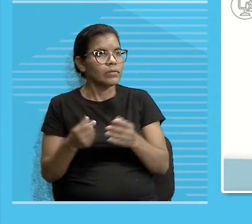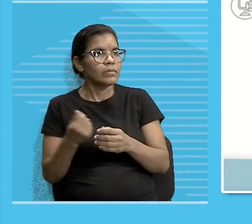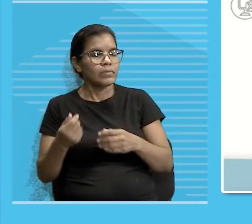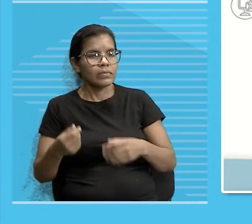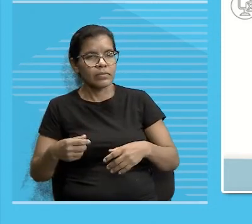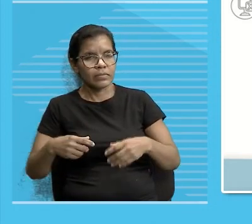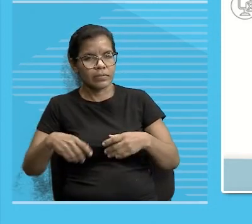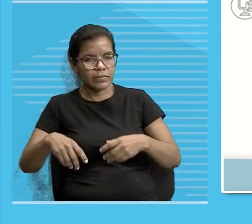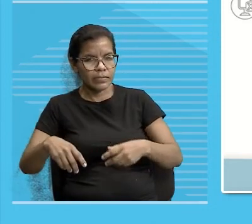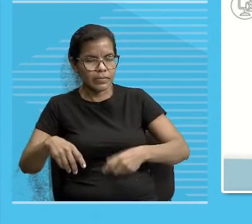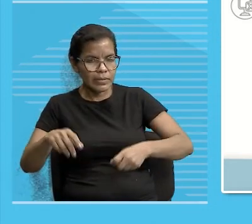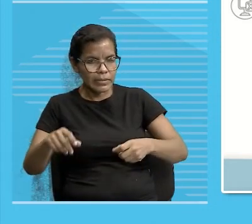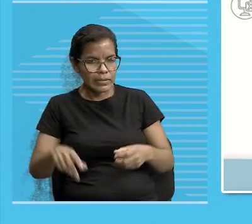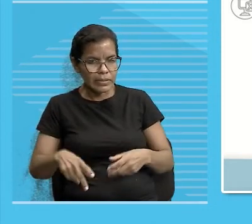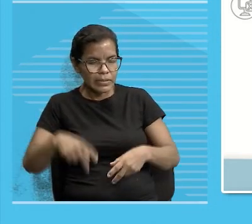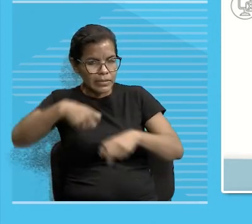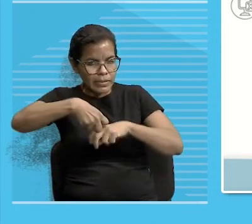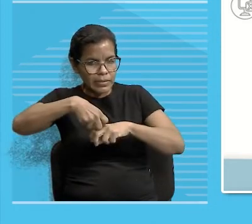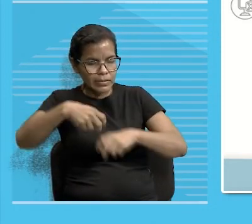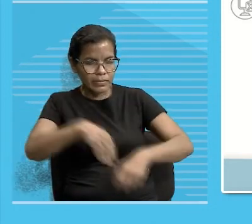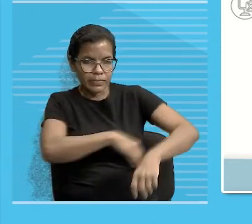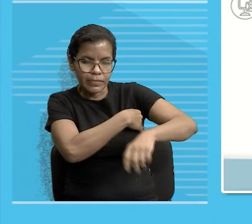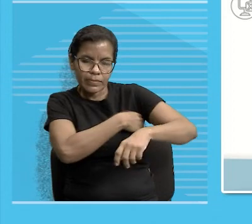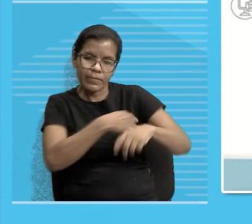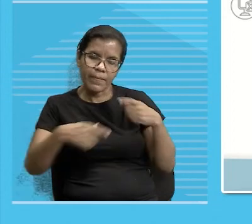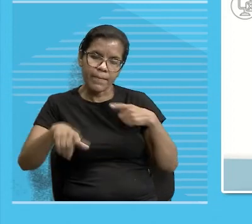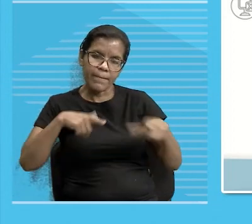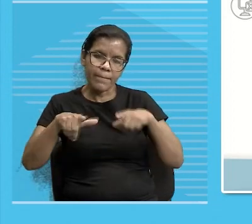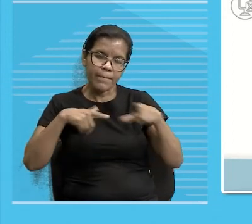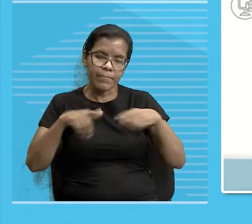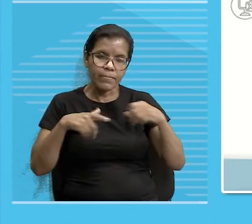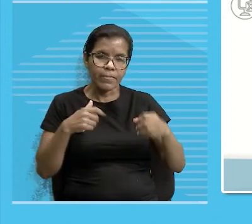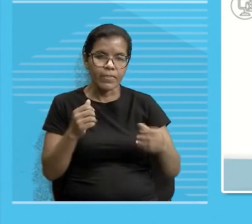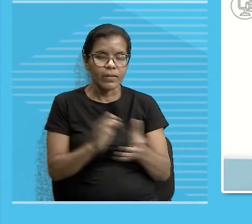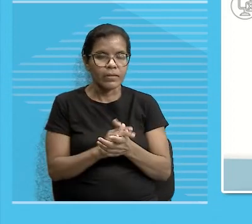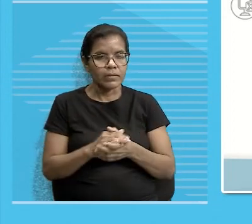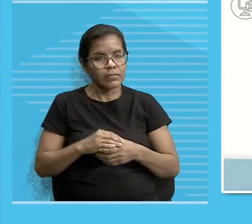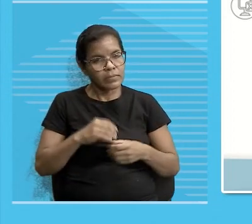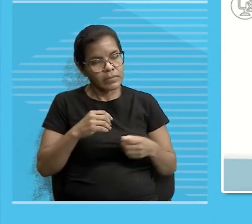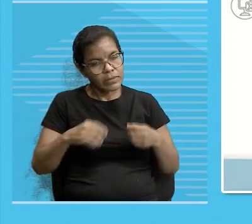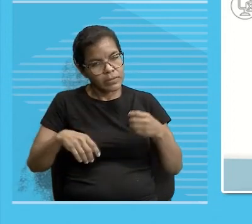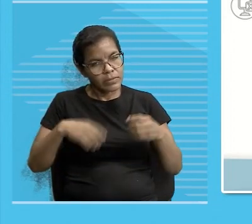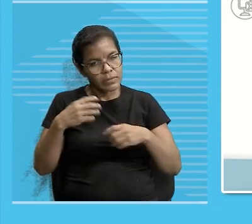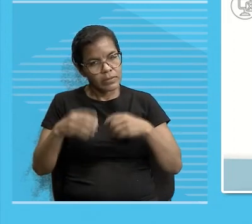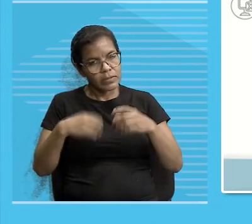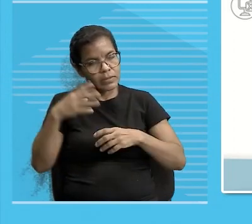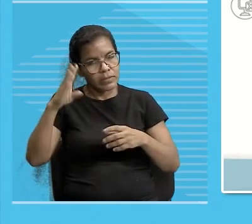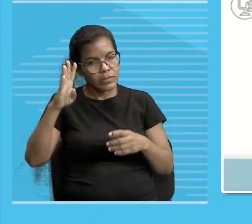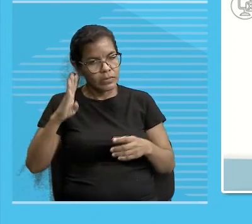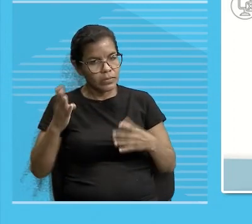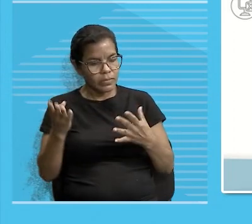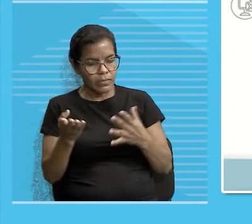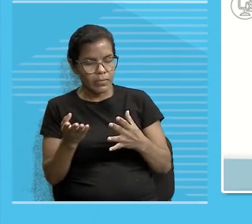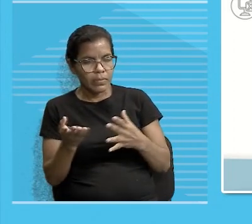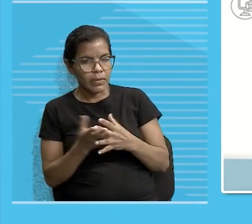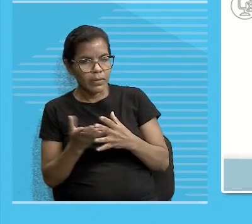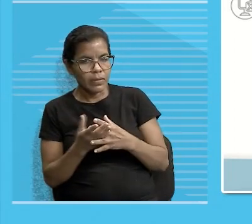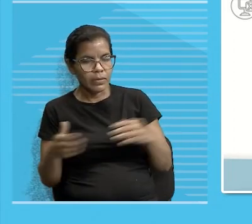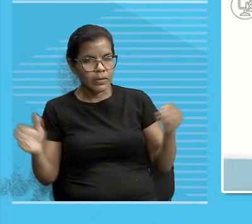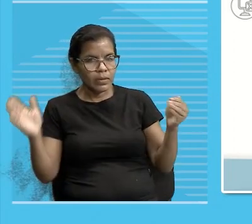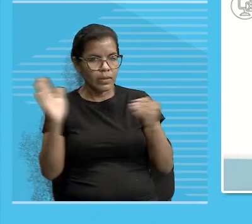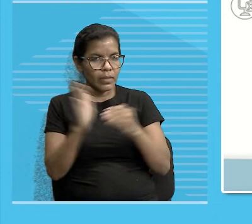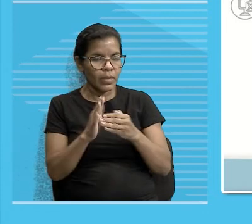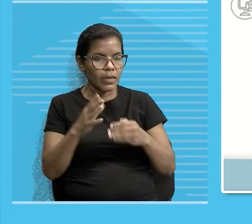Aleijadinho trabalhou durante o período de transição do barroco para o rococó, como a gente vai falar mais à frente, tá? Olha aí